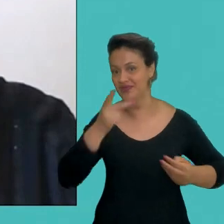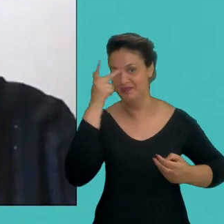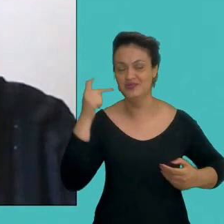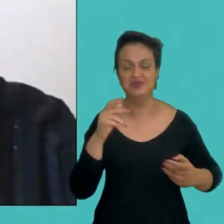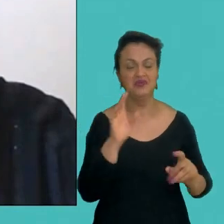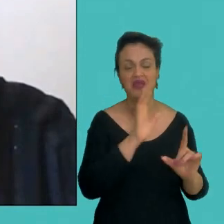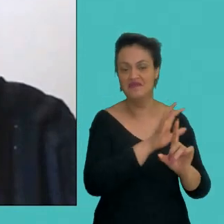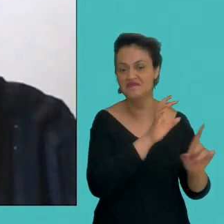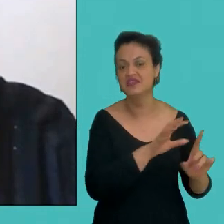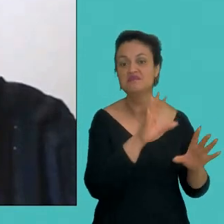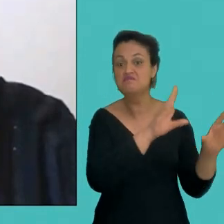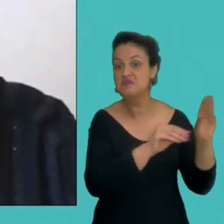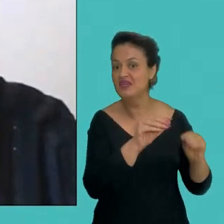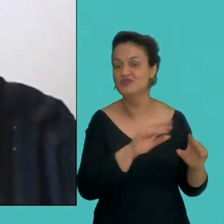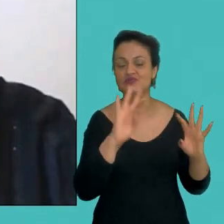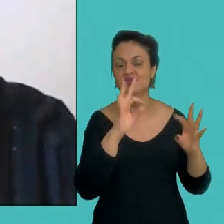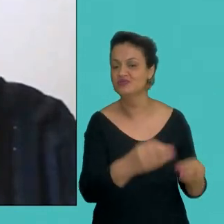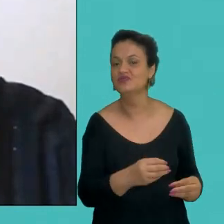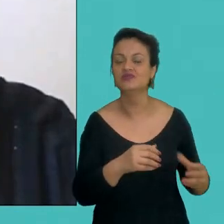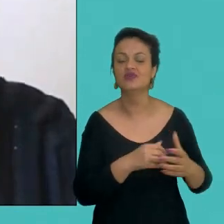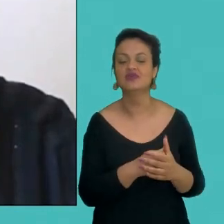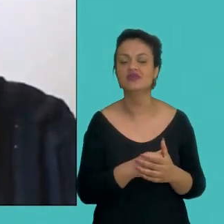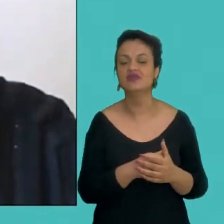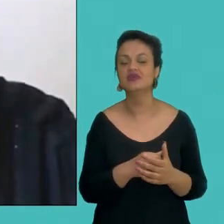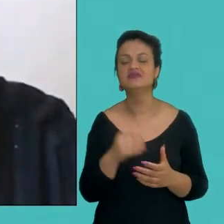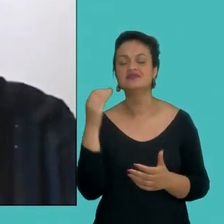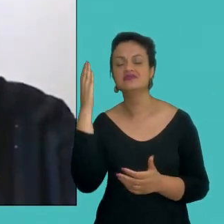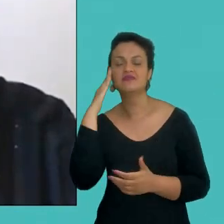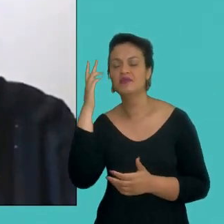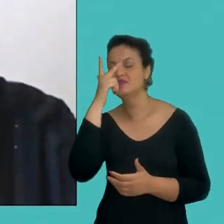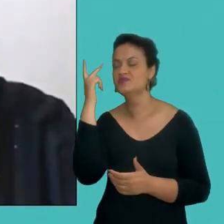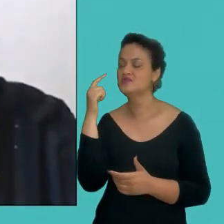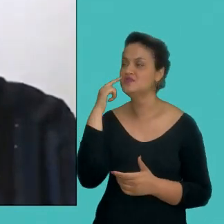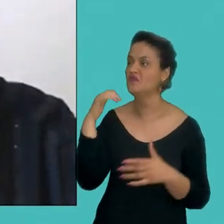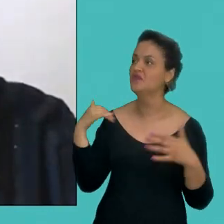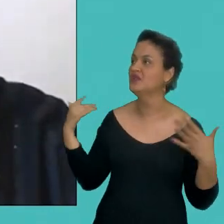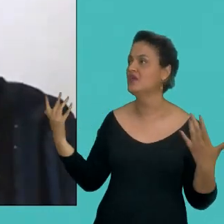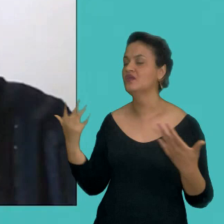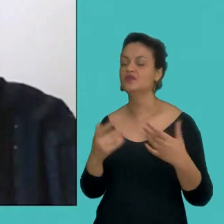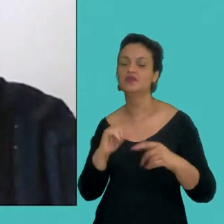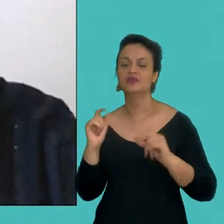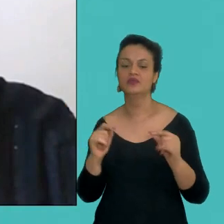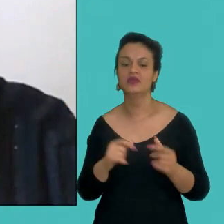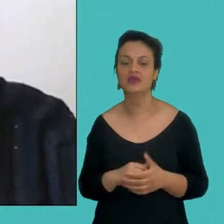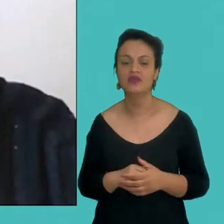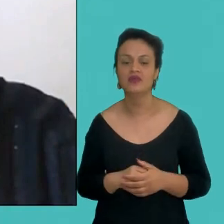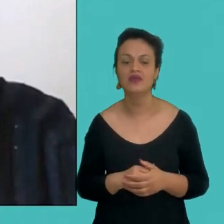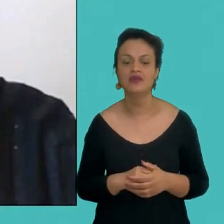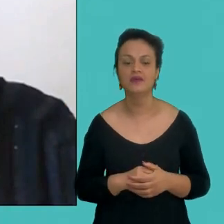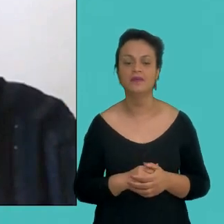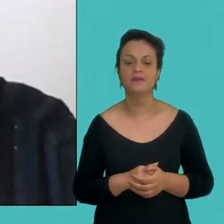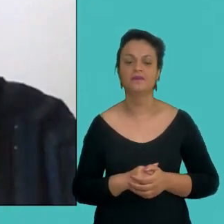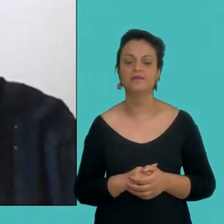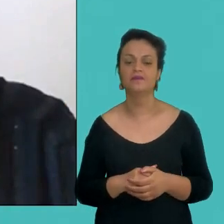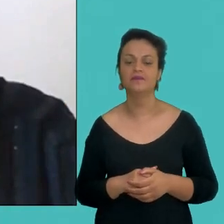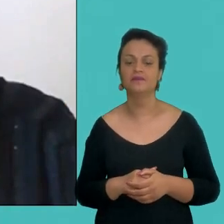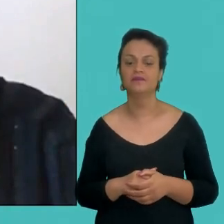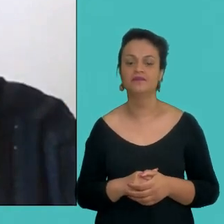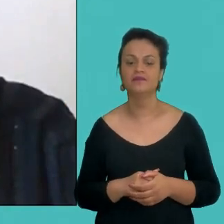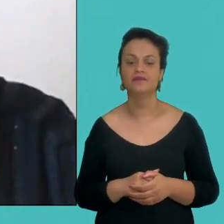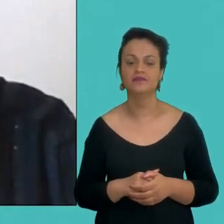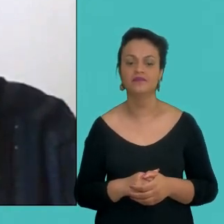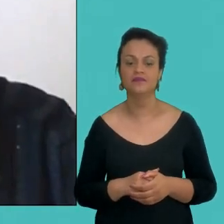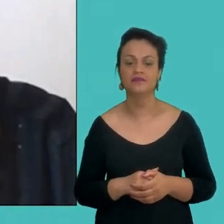com o momento mais difuso e nebuloso do que as pessoas estão vendo ao redor delas. Por isso que there is no